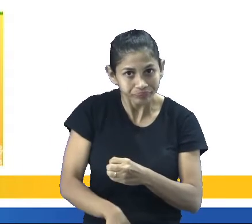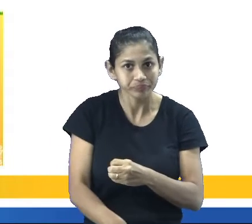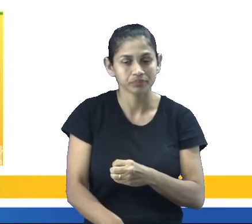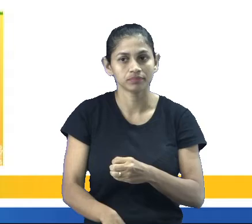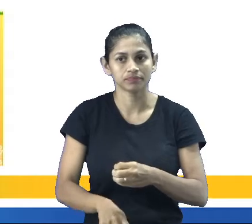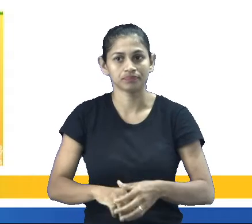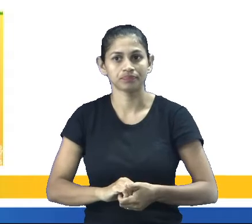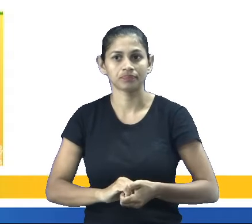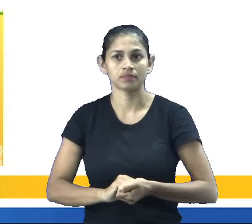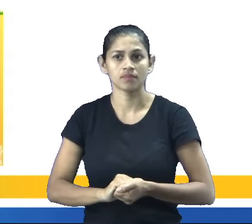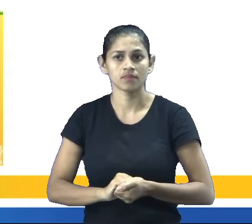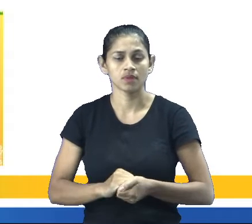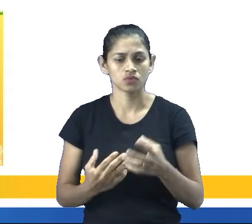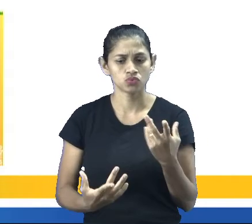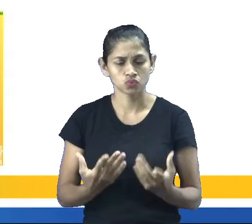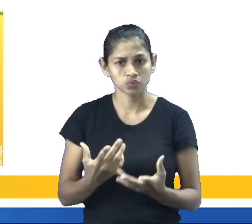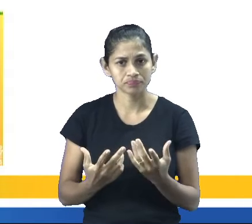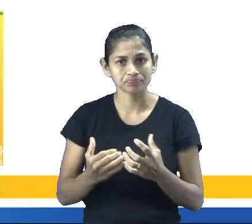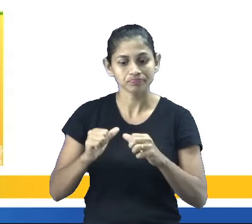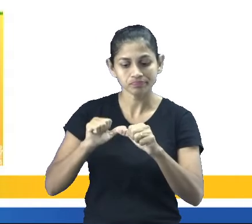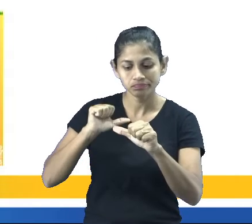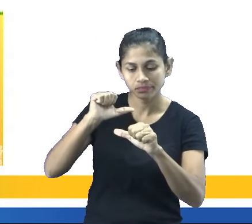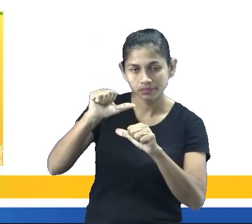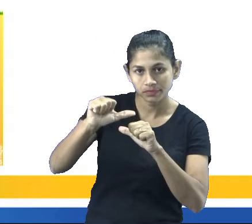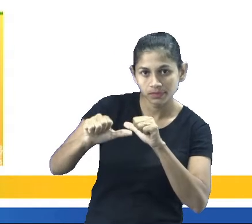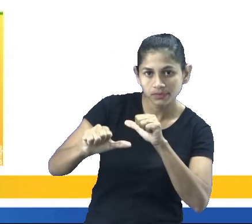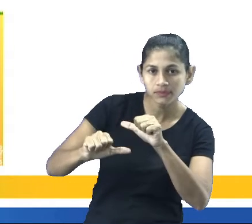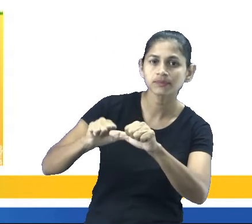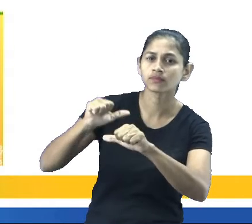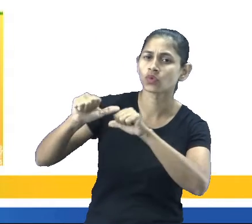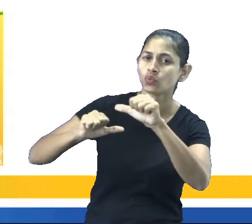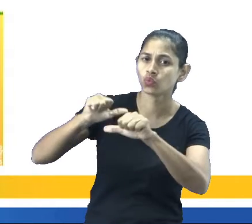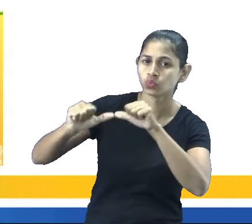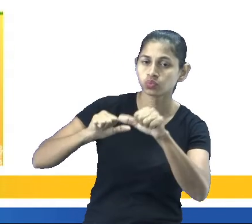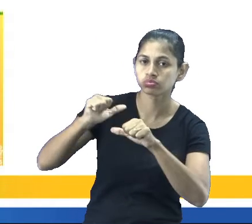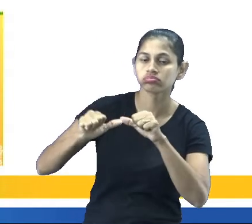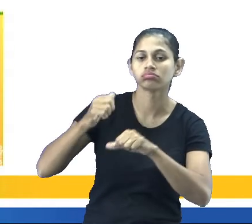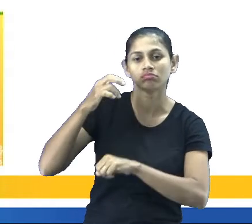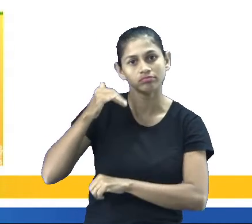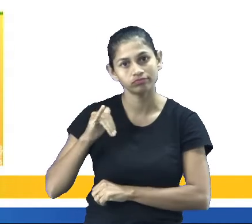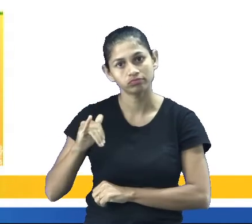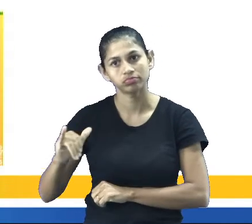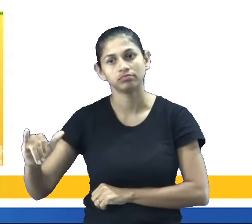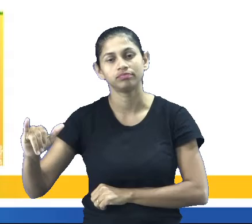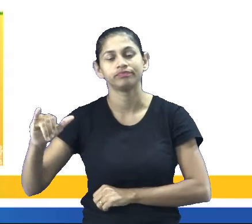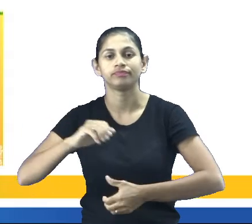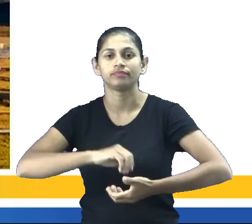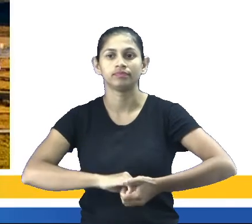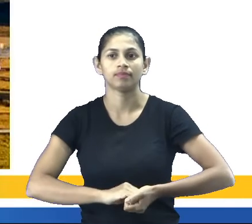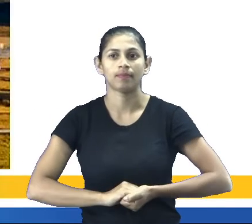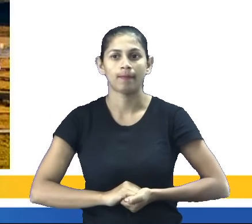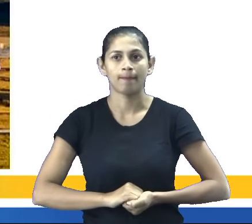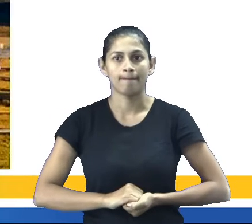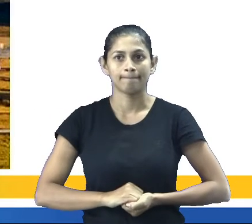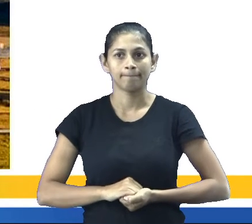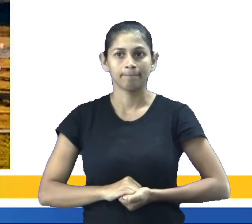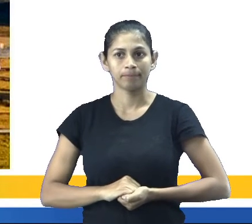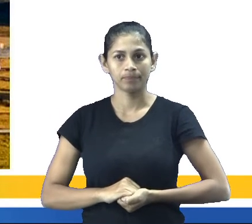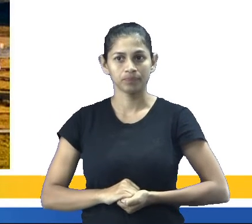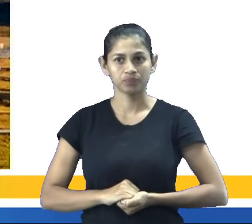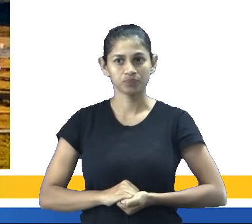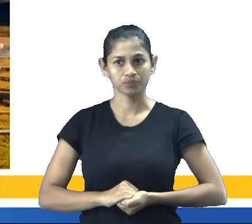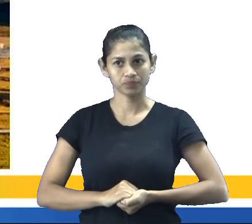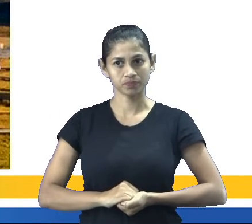esquema é o mesmo, esquenta a água, gira a turbina, faz ali a produção da eletricidade.